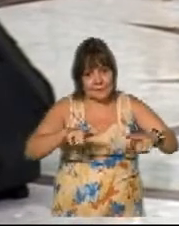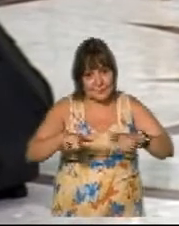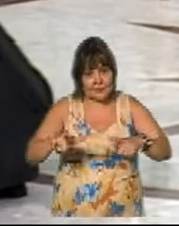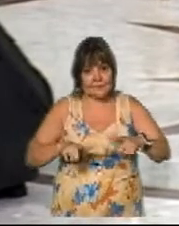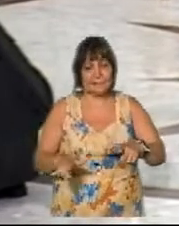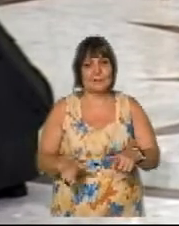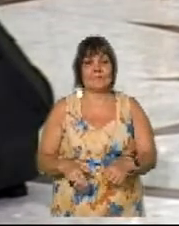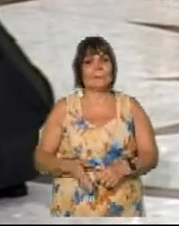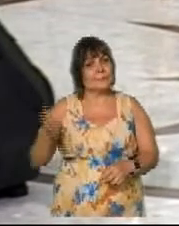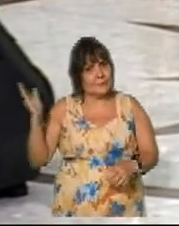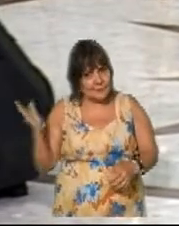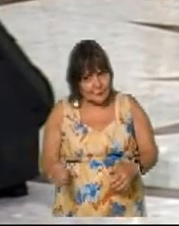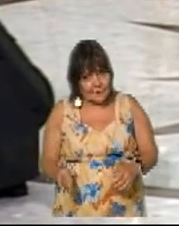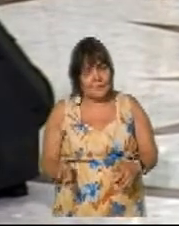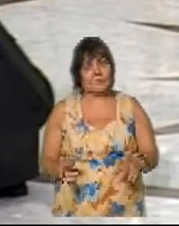E